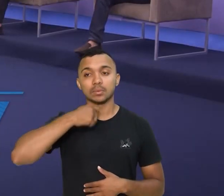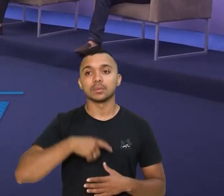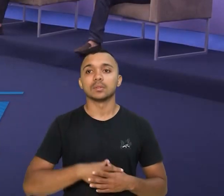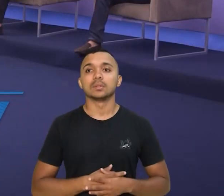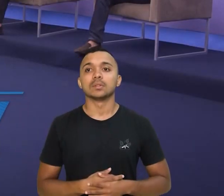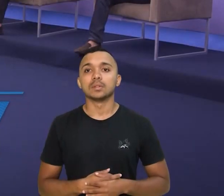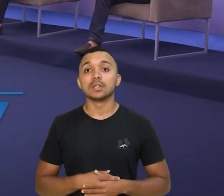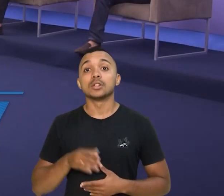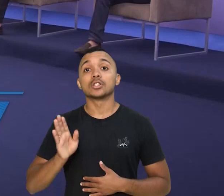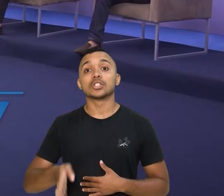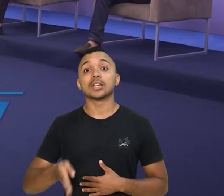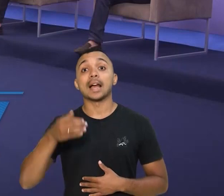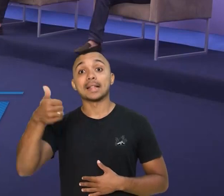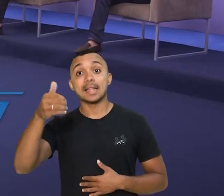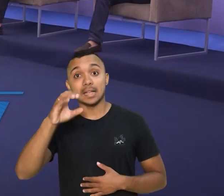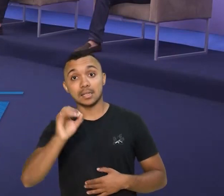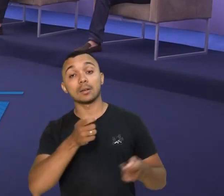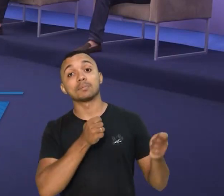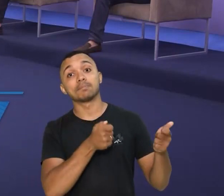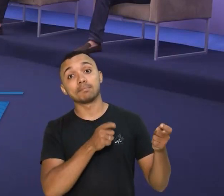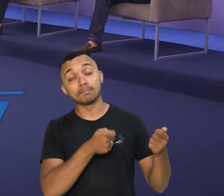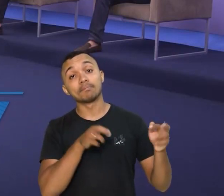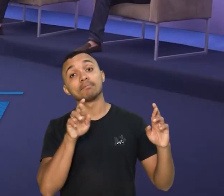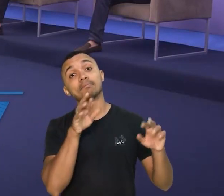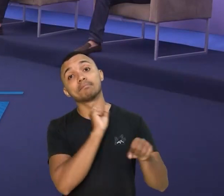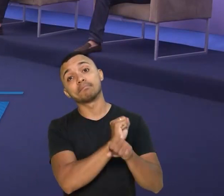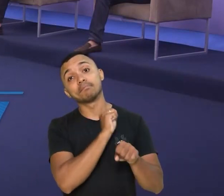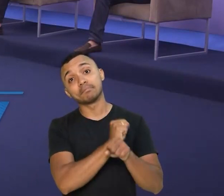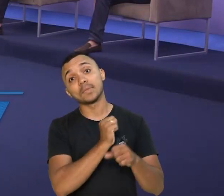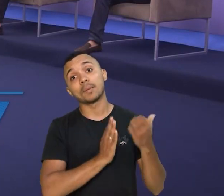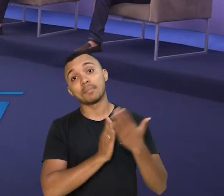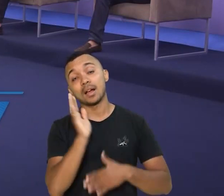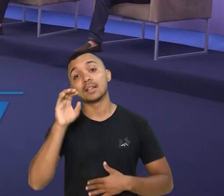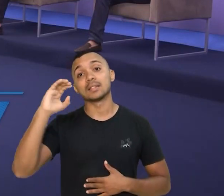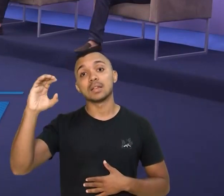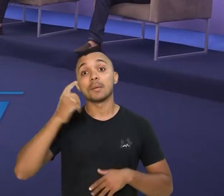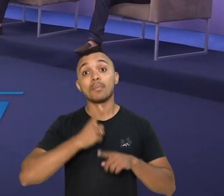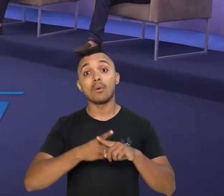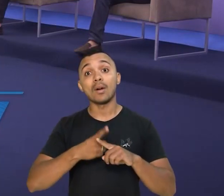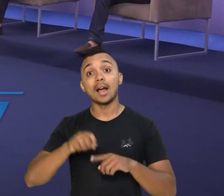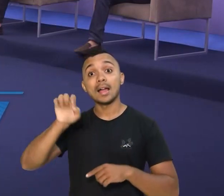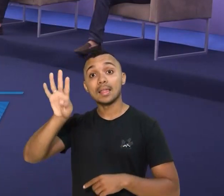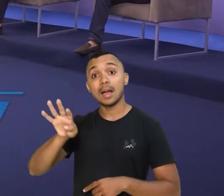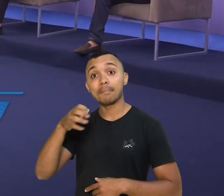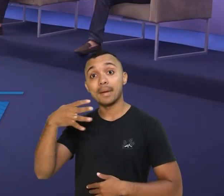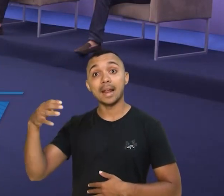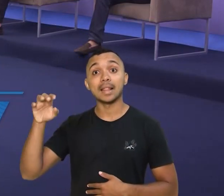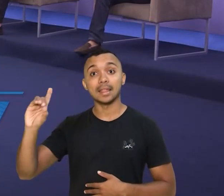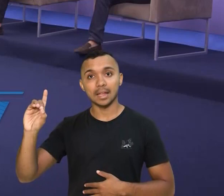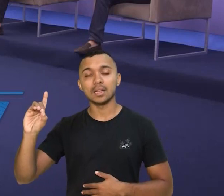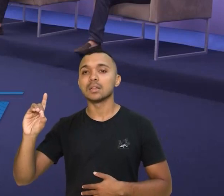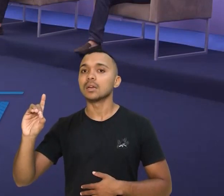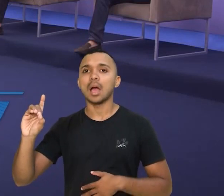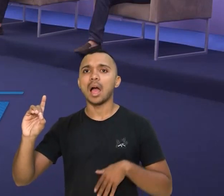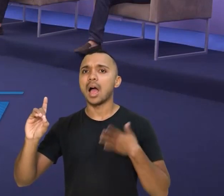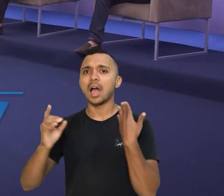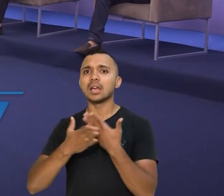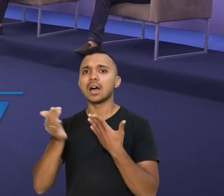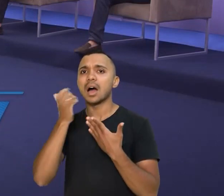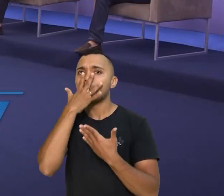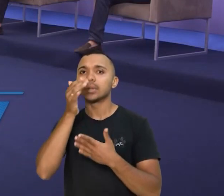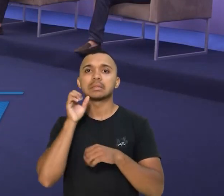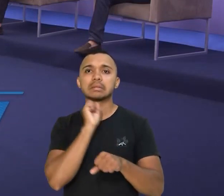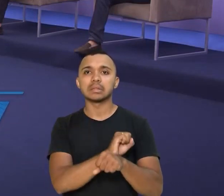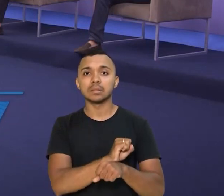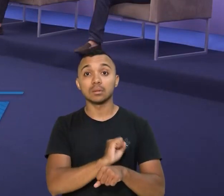surpresa, 10 pontos. Esperar que ele consolide também a sua classificação. Porque a Série D ela tem reservado surpresas para o futebol cearense. A gente vai